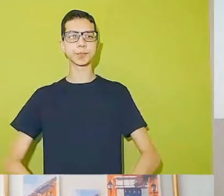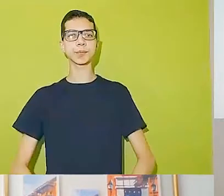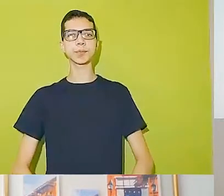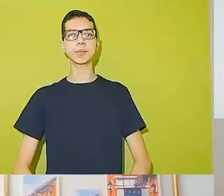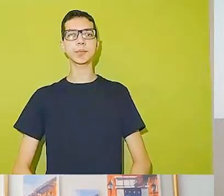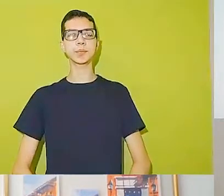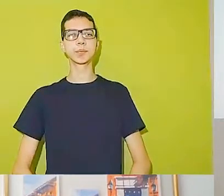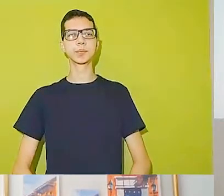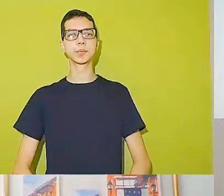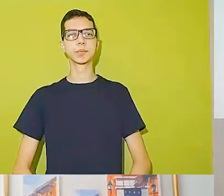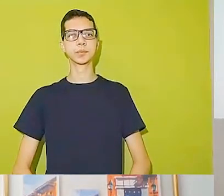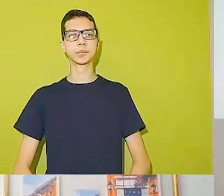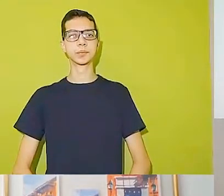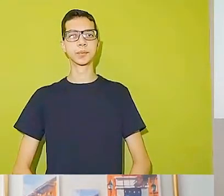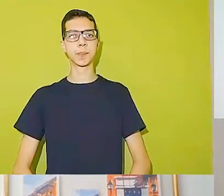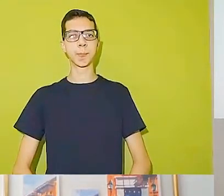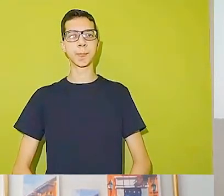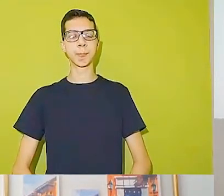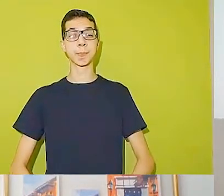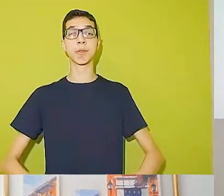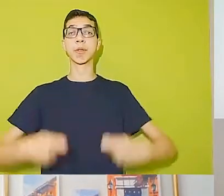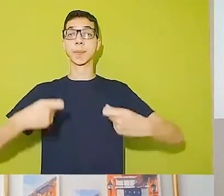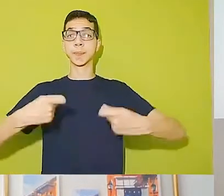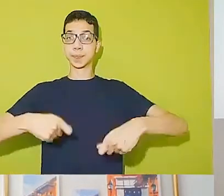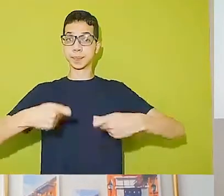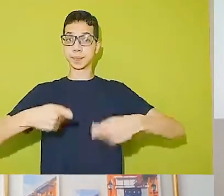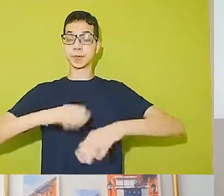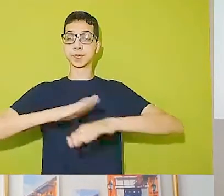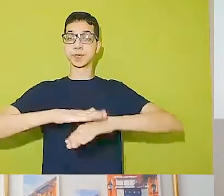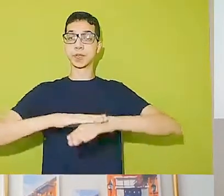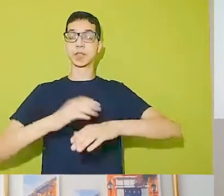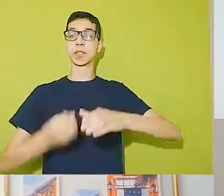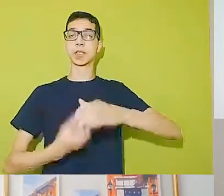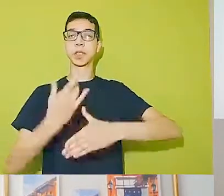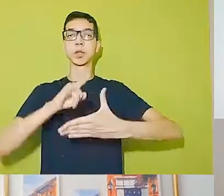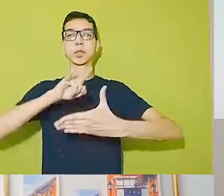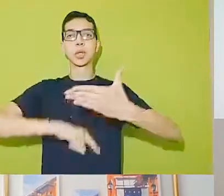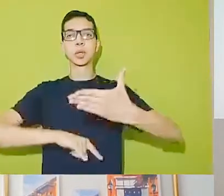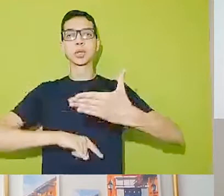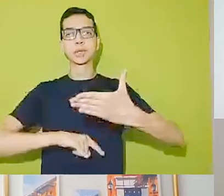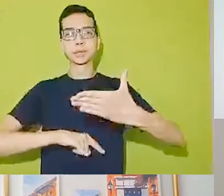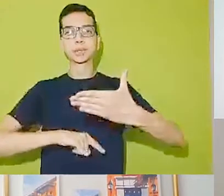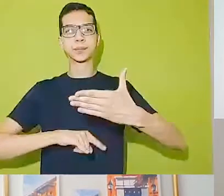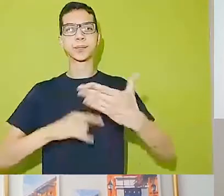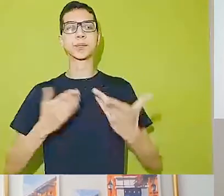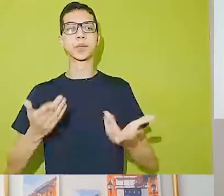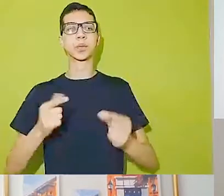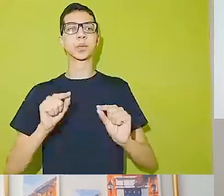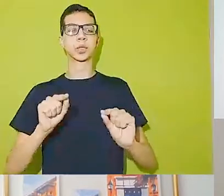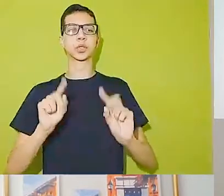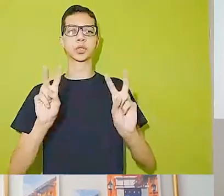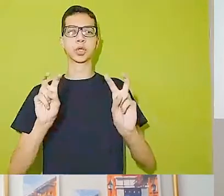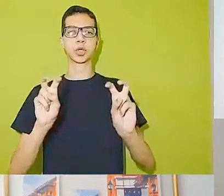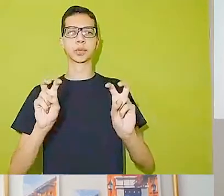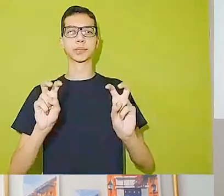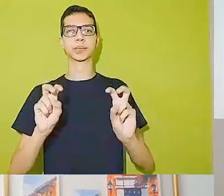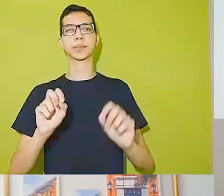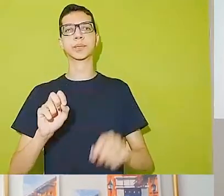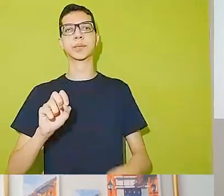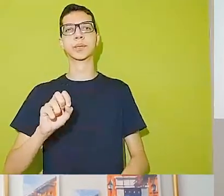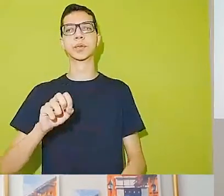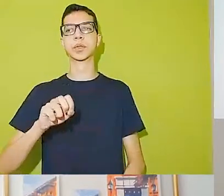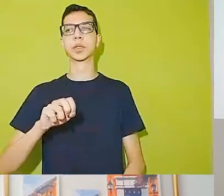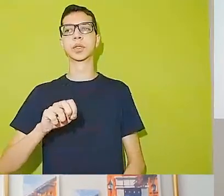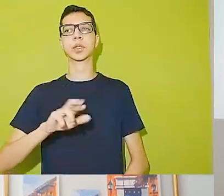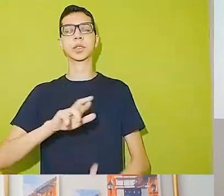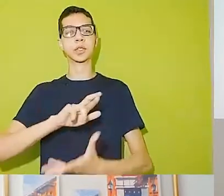à necessidade de trabalhar num documento, ele é muito anterior às gestões atuais do NEJ, do NUDEM, do Núcleo de Direitos